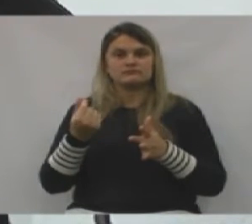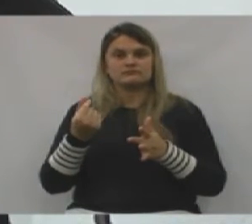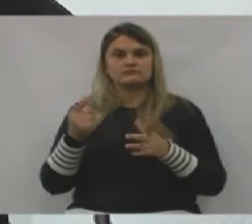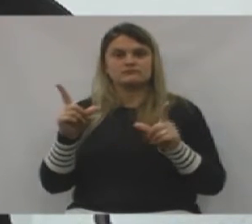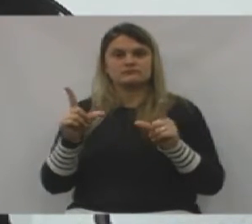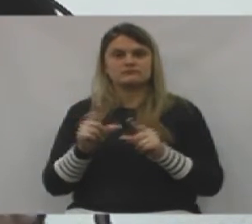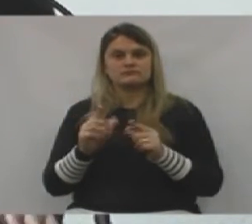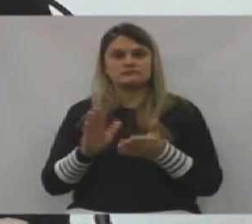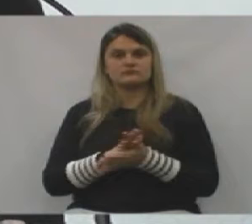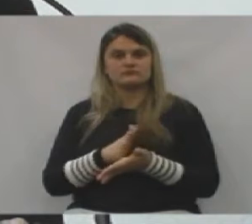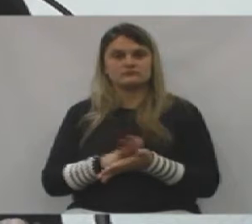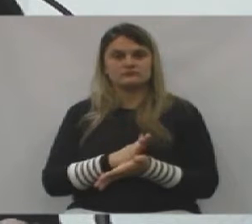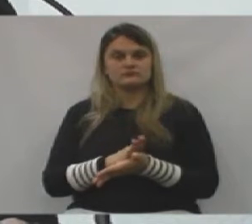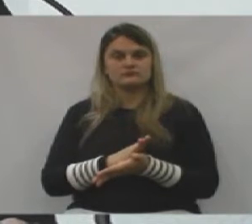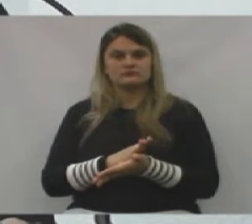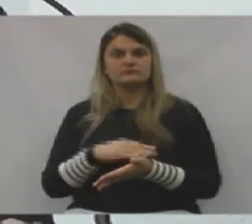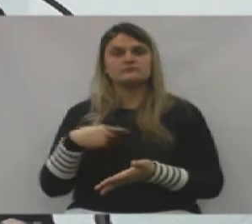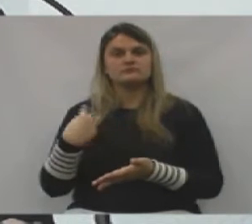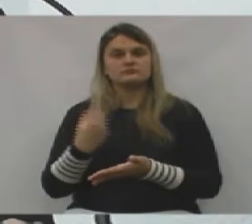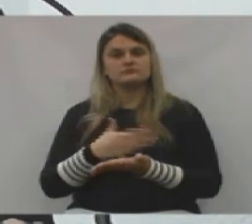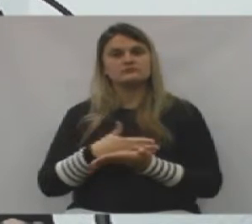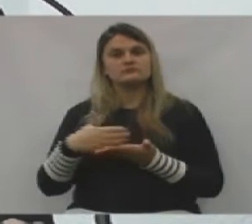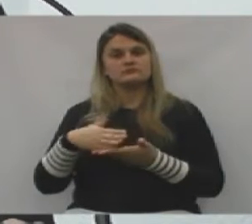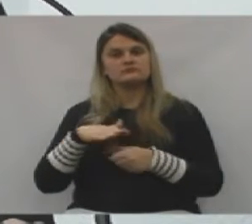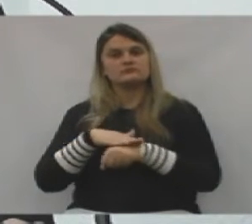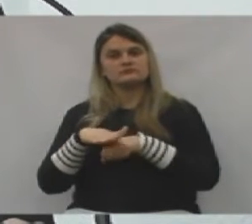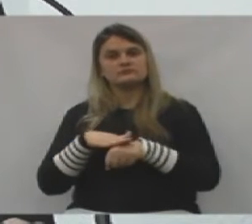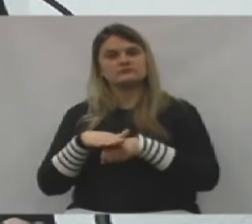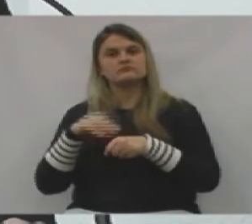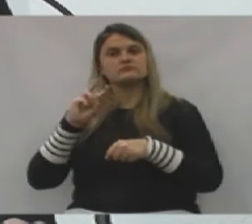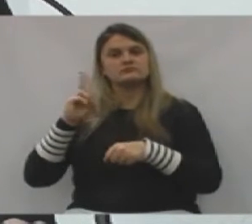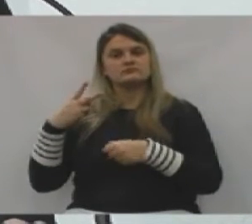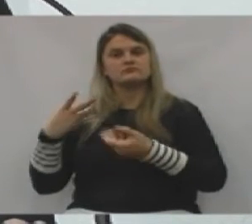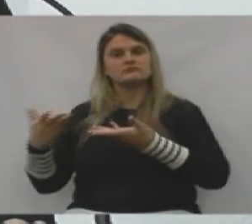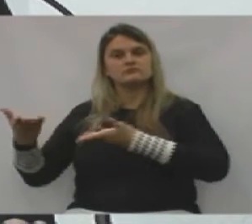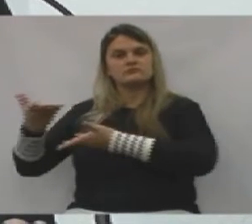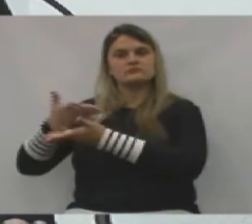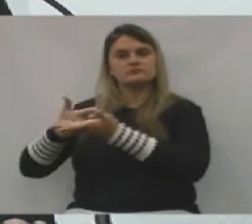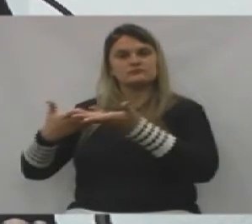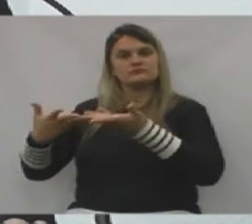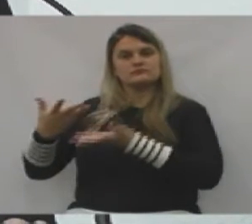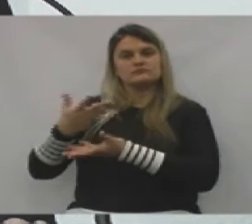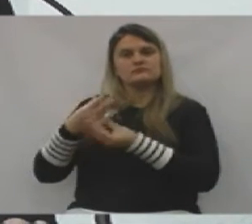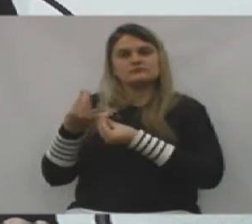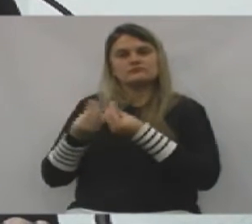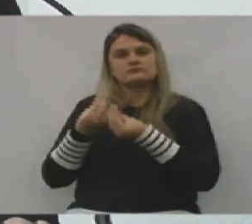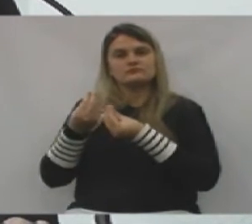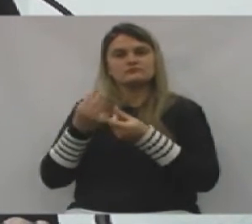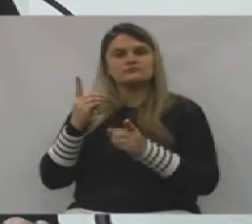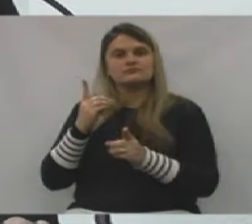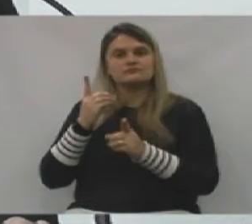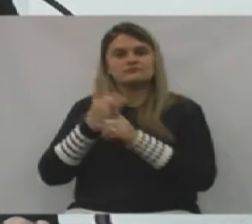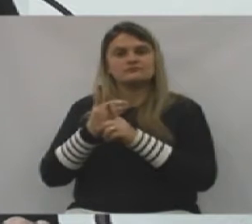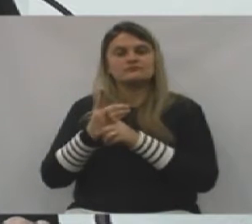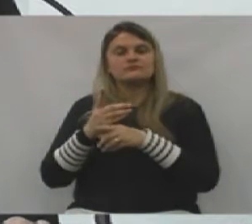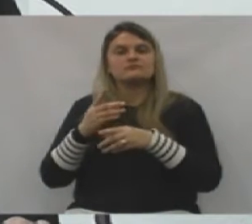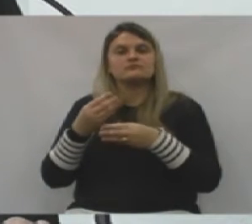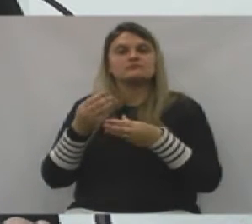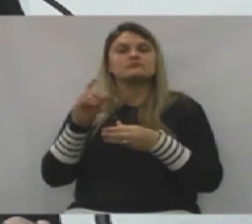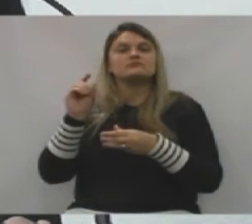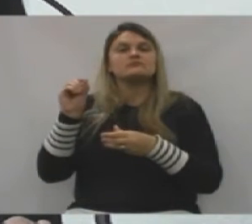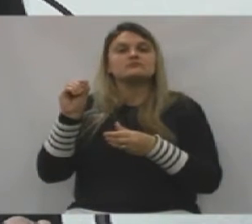as economias. Então, nós começamos a conversar com os vereadores no sentido de encontrar qual